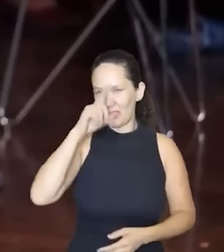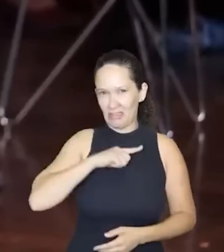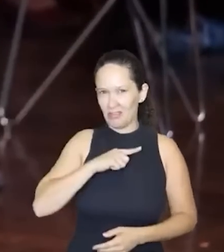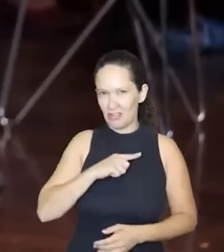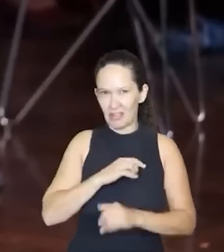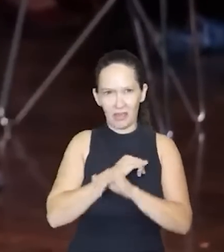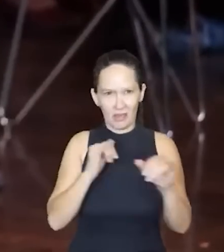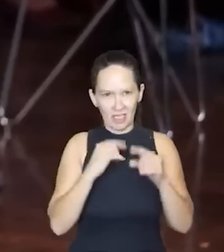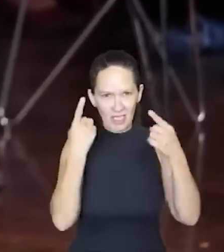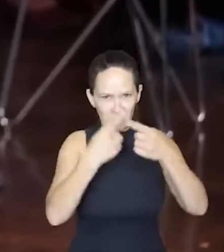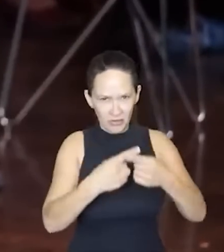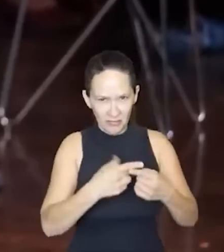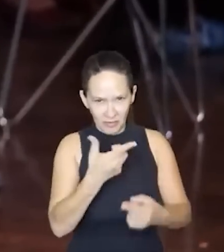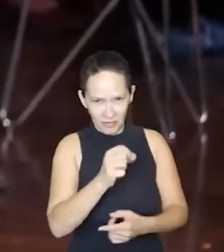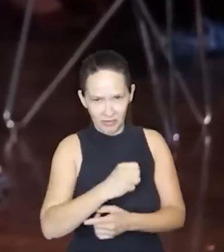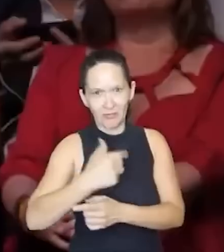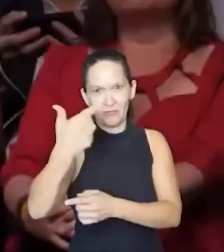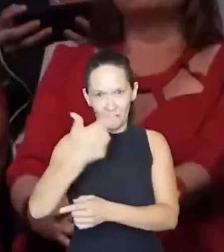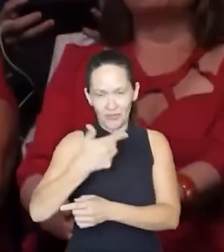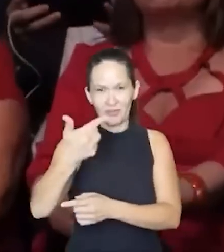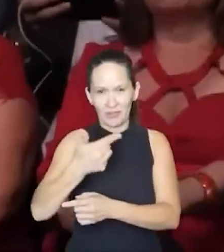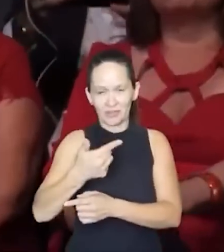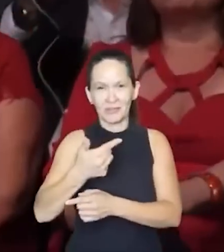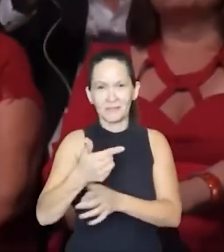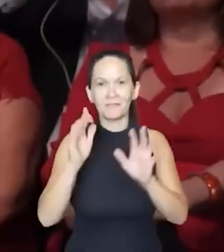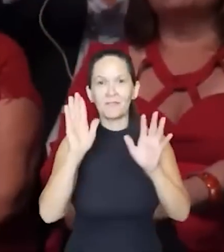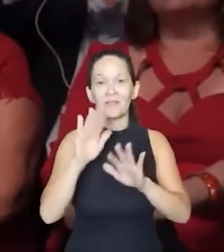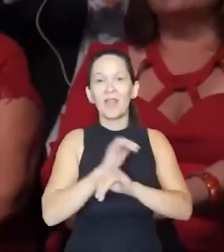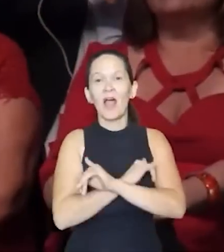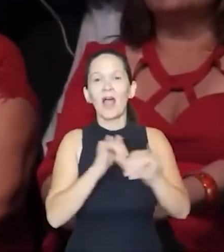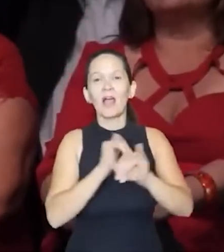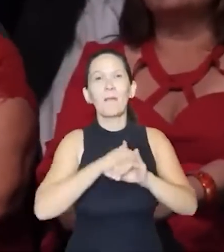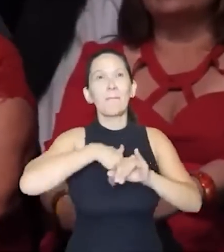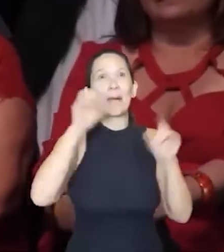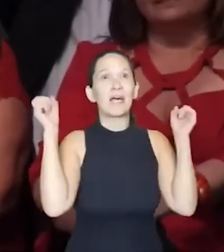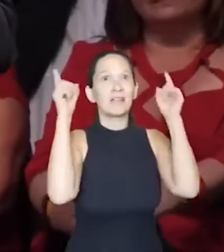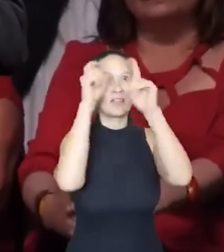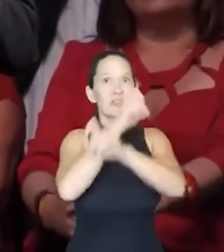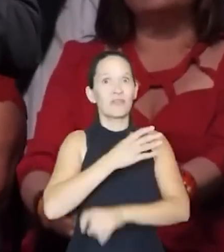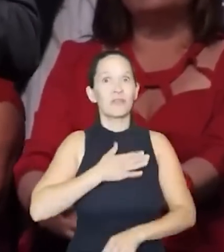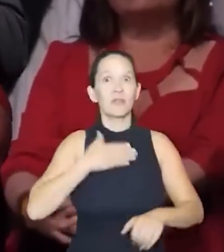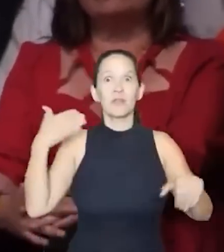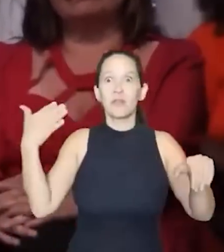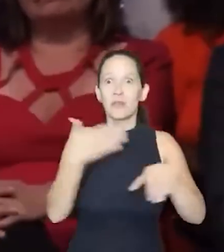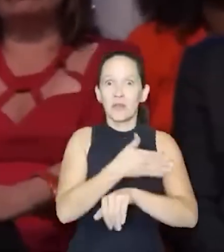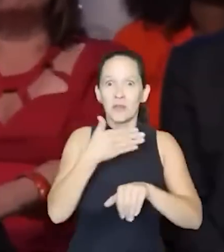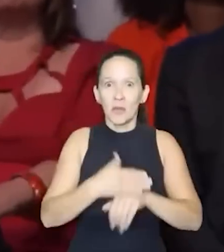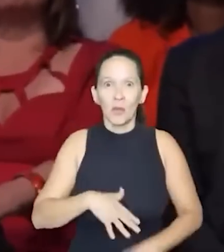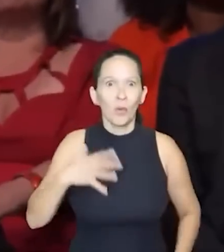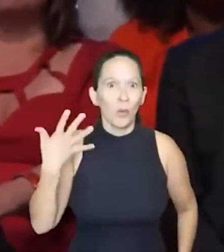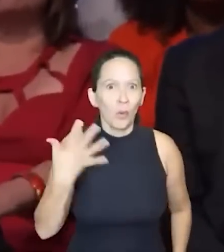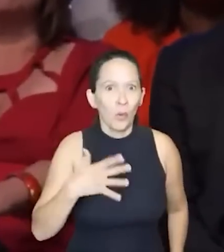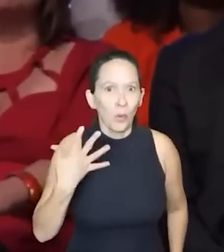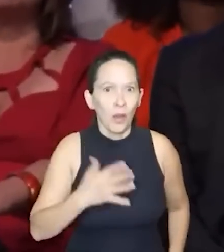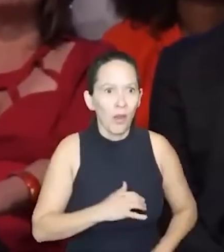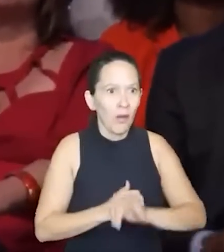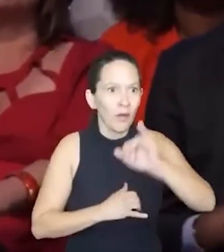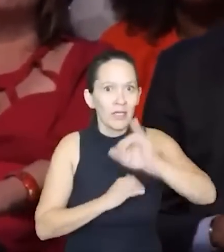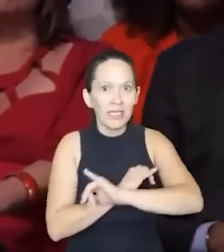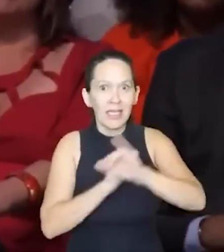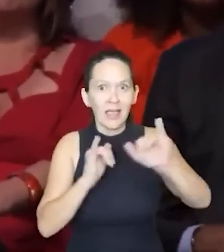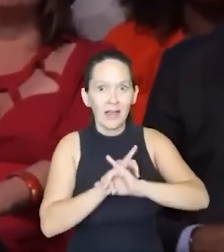disputa de 2022, que foi a campanha mais difícil que eu participei e a campanha que a máquina